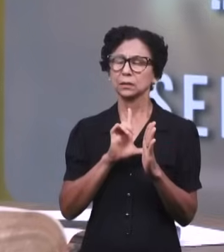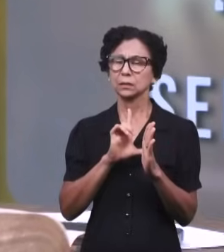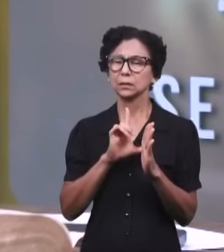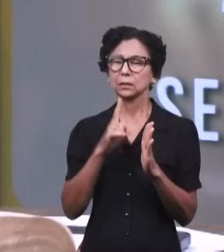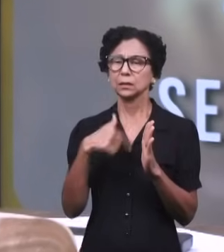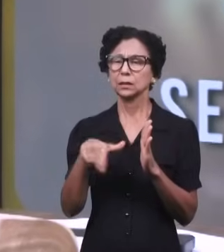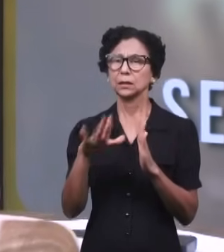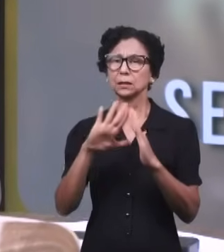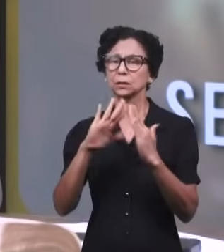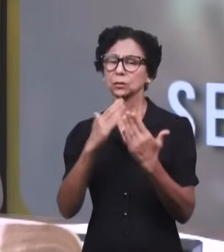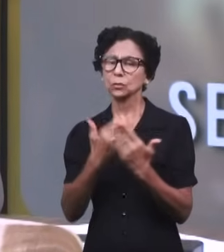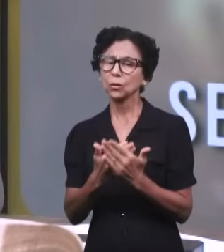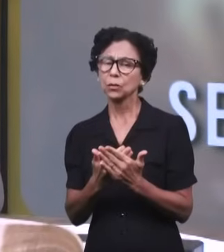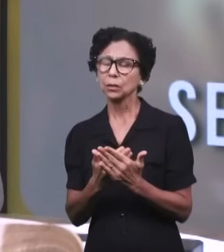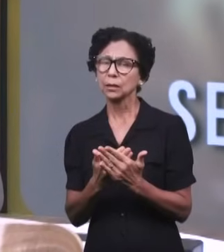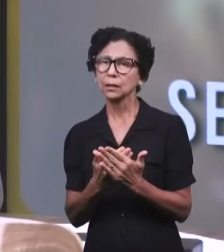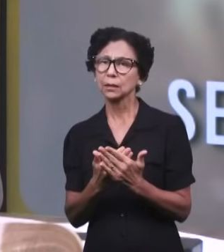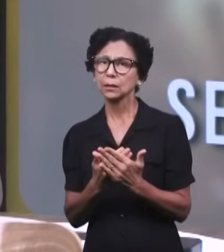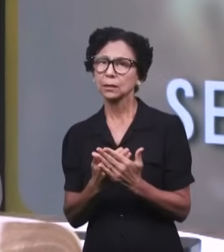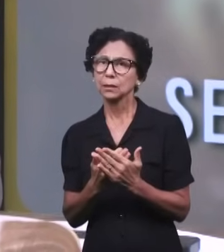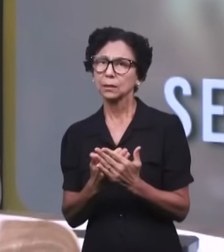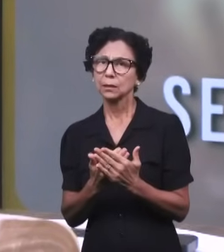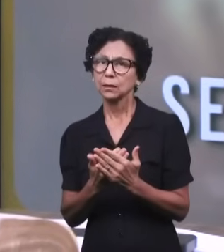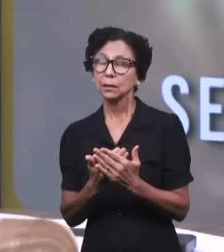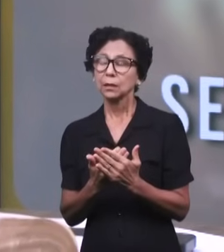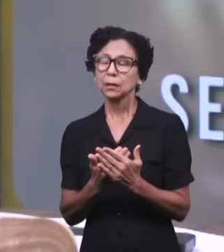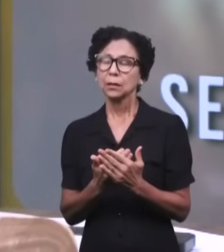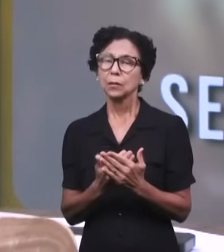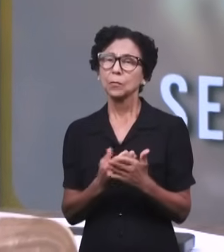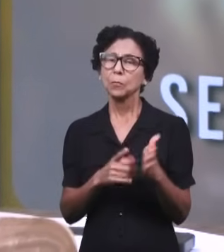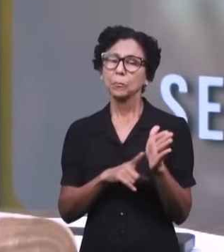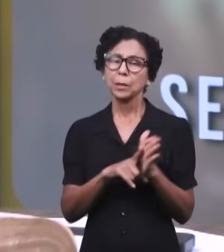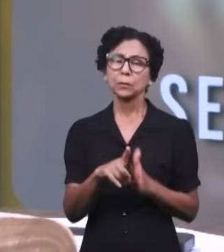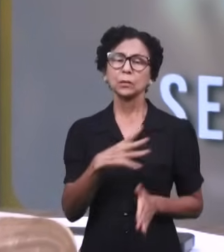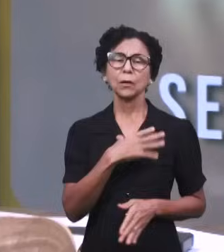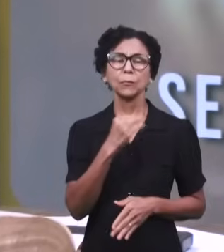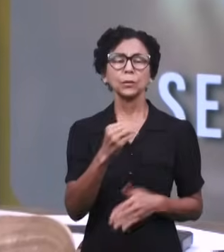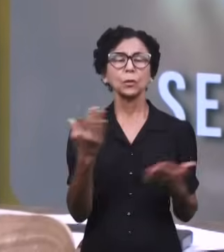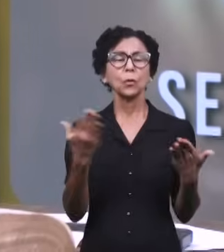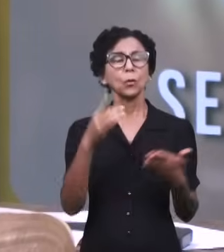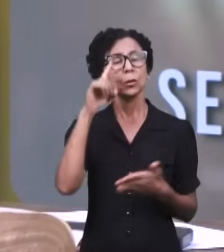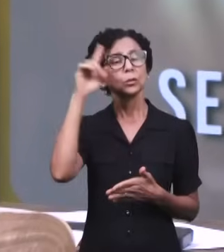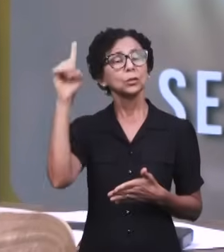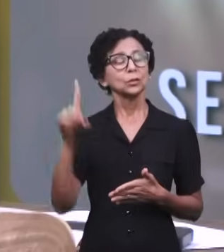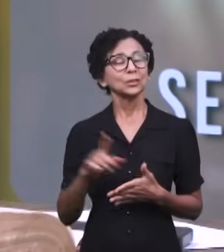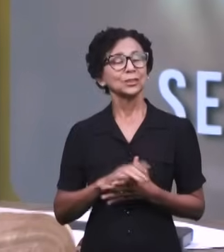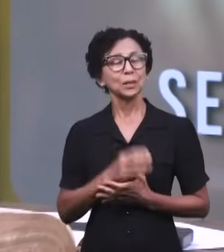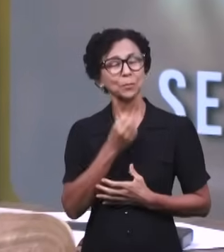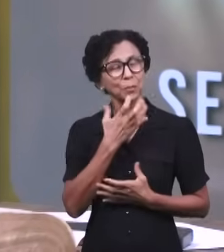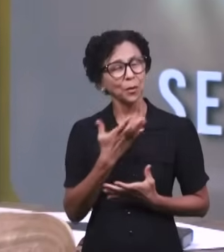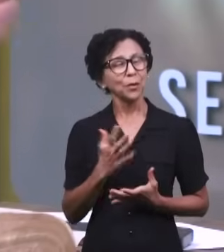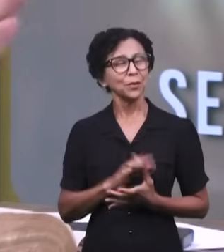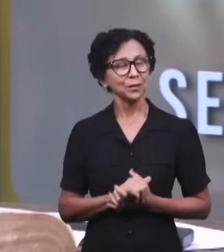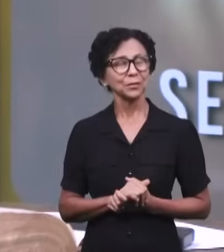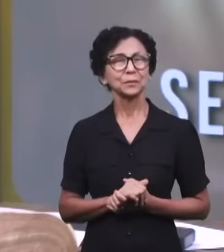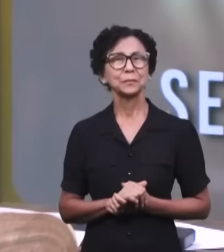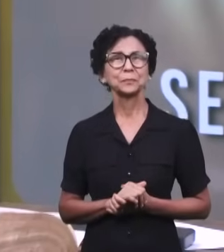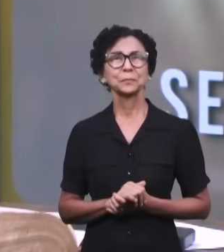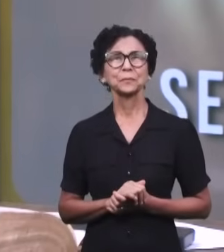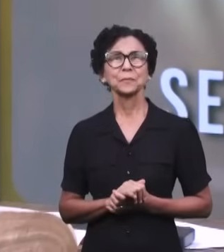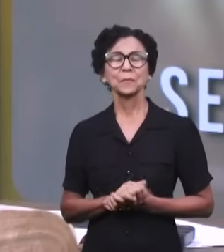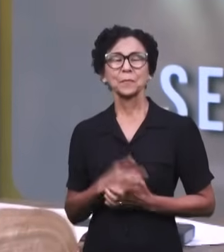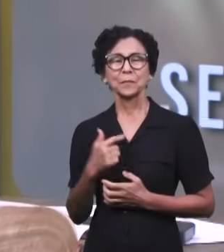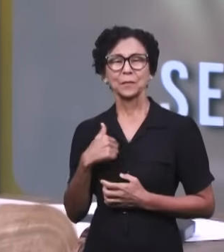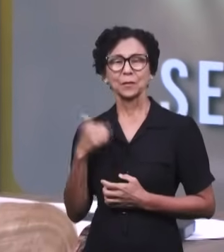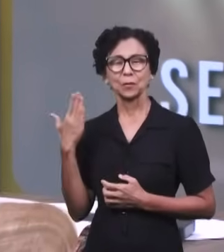saber como é que foi o dia dele. Quando você pensa em filhos, eu fico lembrando da minha época com os meus